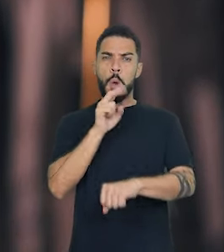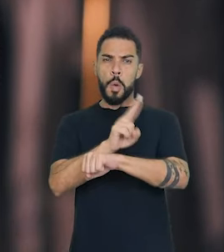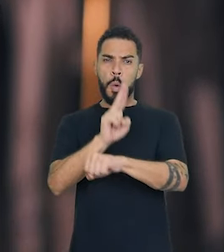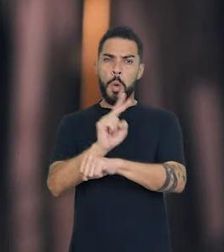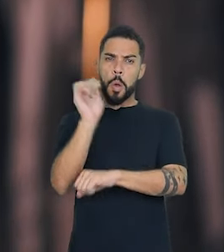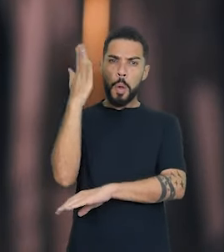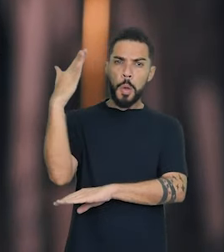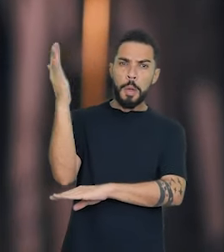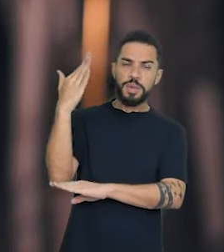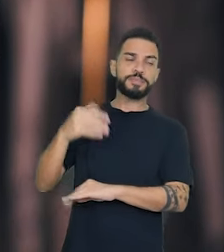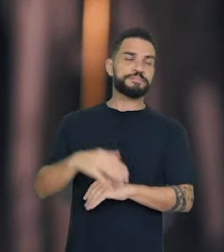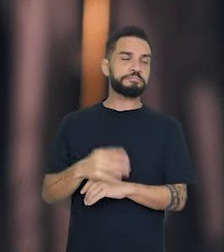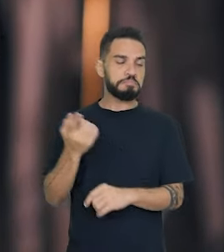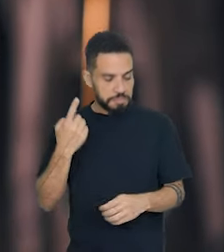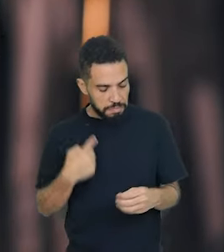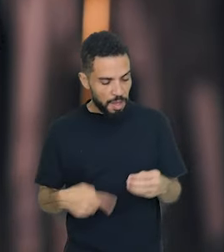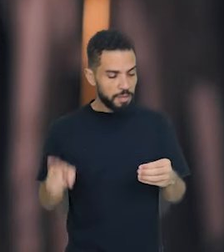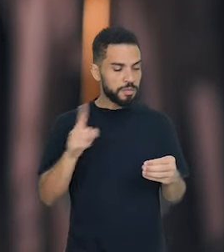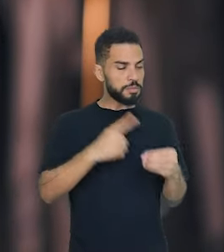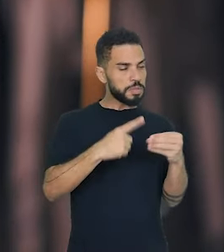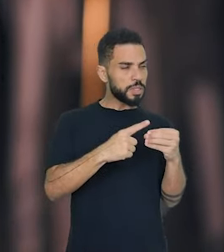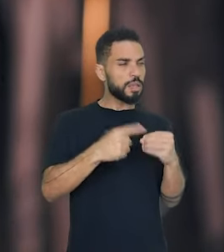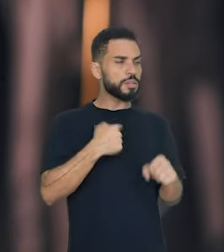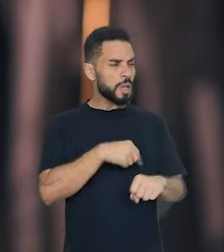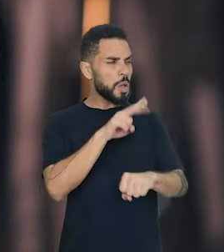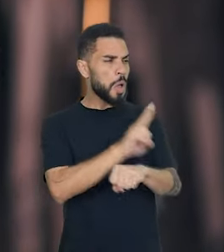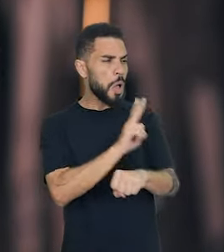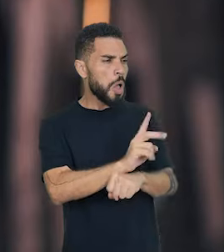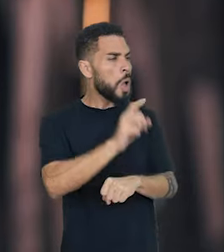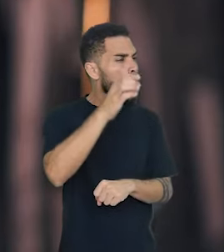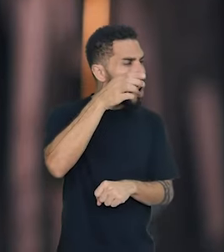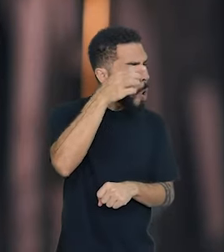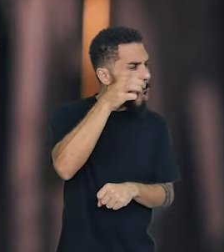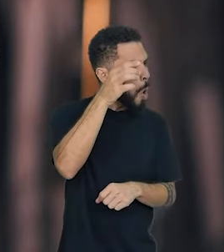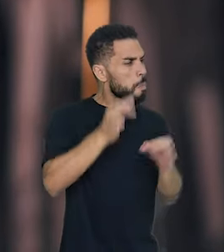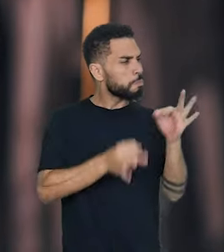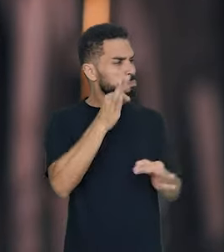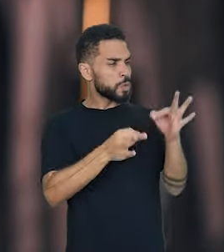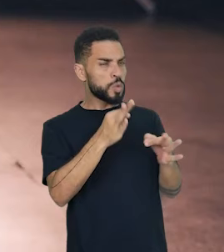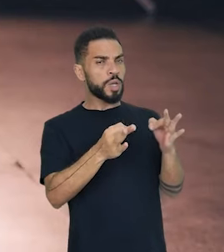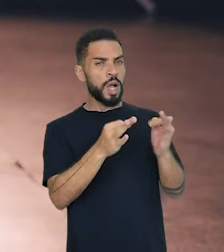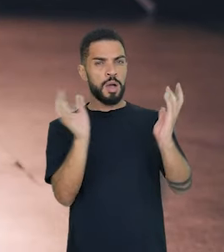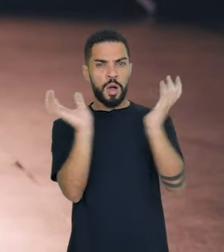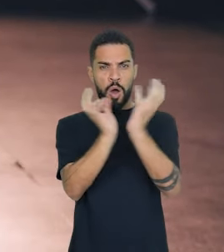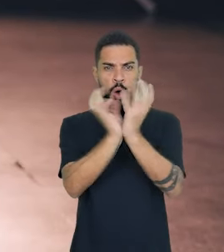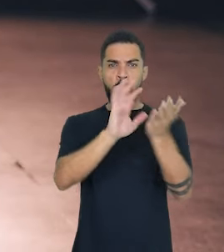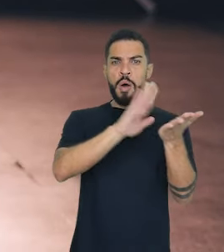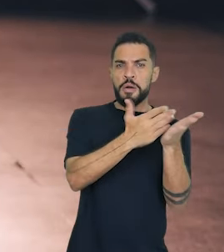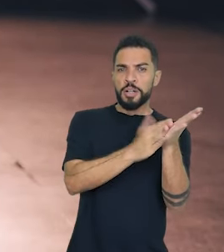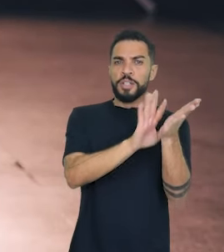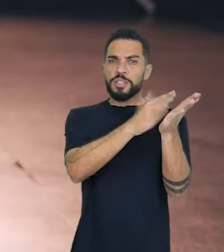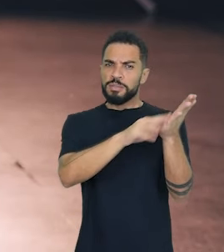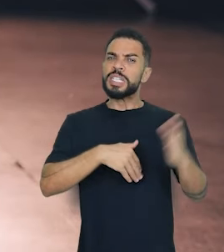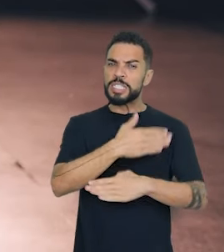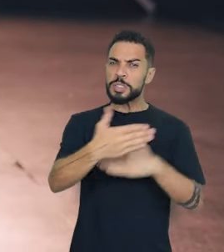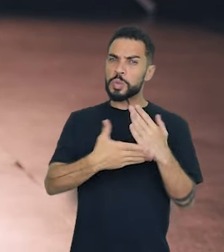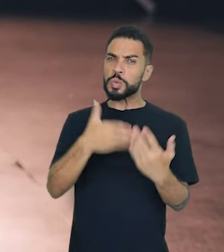eu vim ser jurado aqui em Guará, eu não lembro o ano, se foi 2001 ou 2002. E todos os mestres de